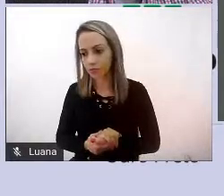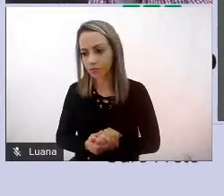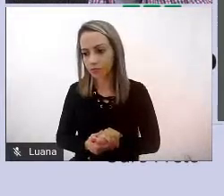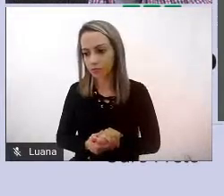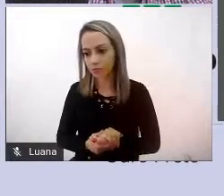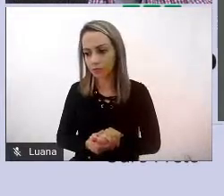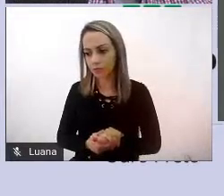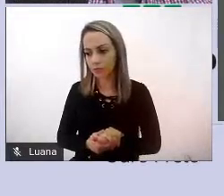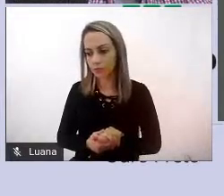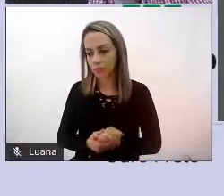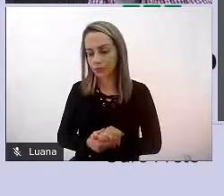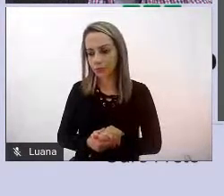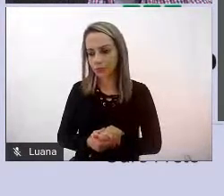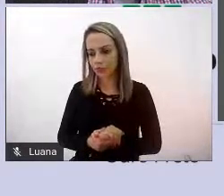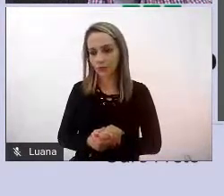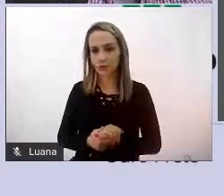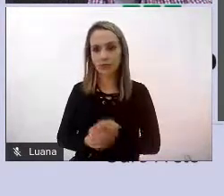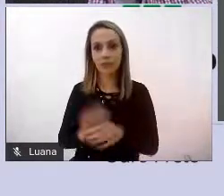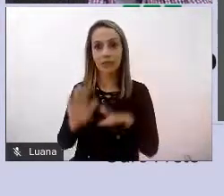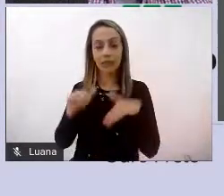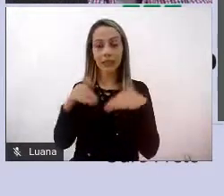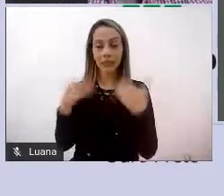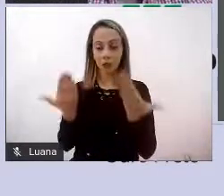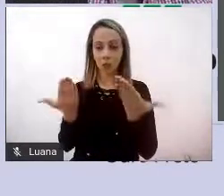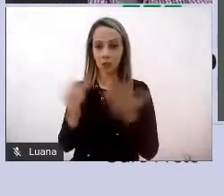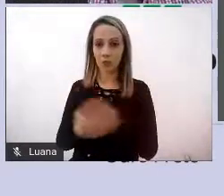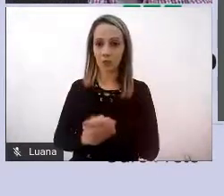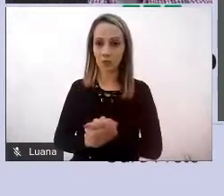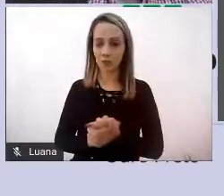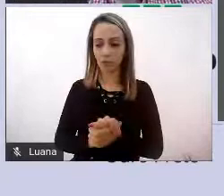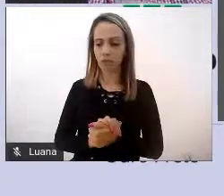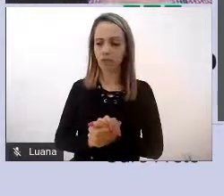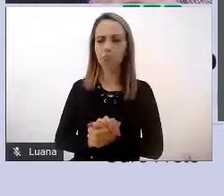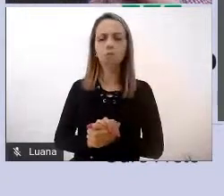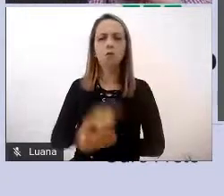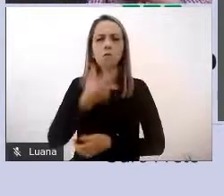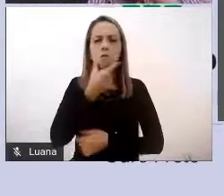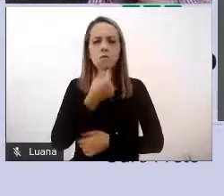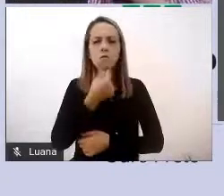Então, até quando o Nassau sai do governo, né, em